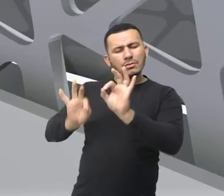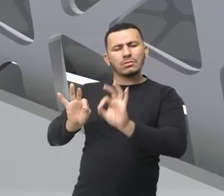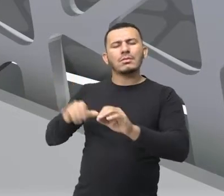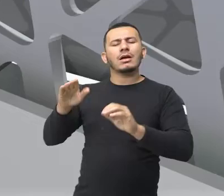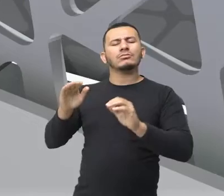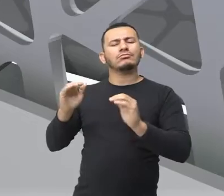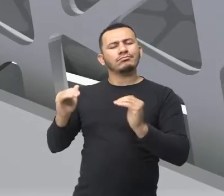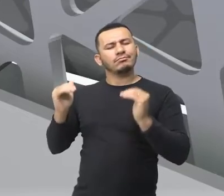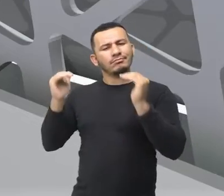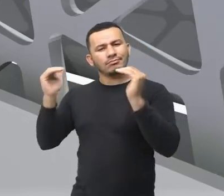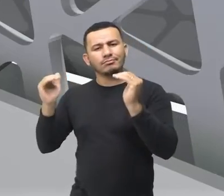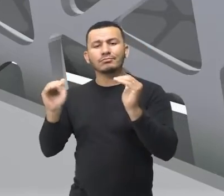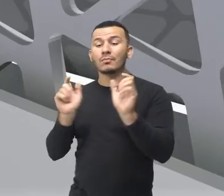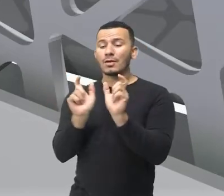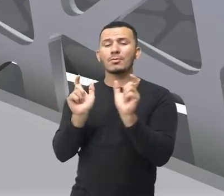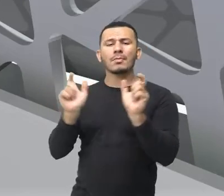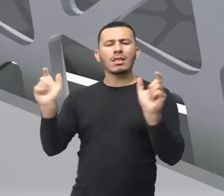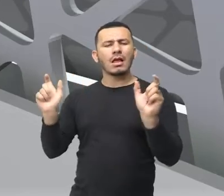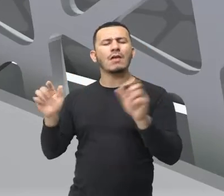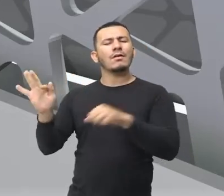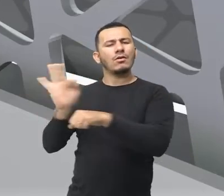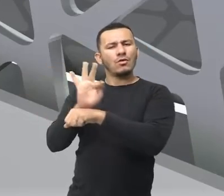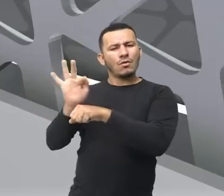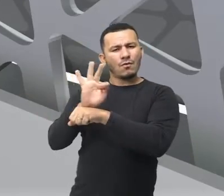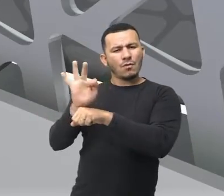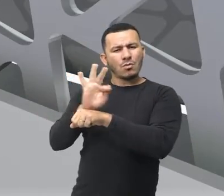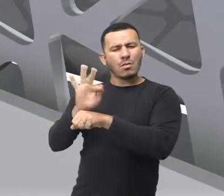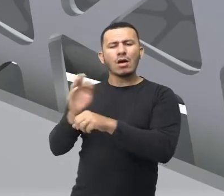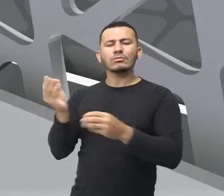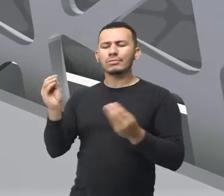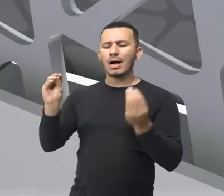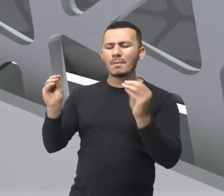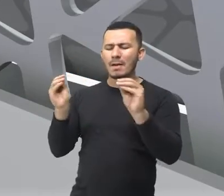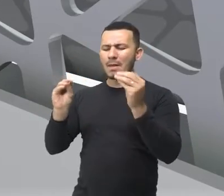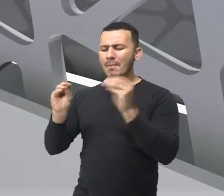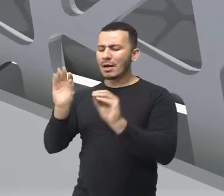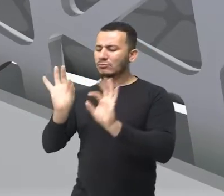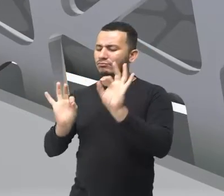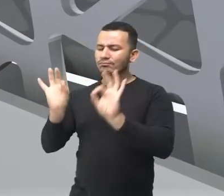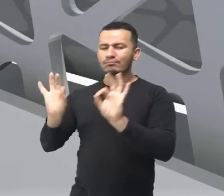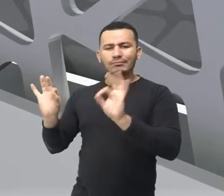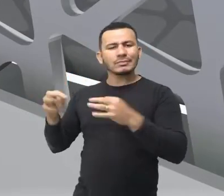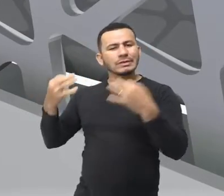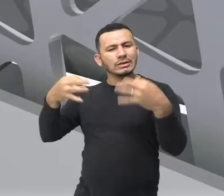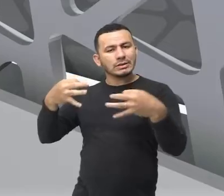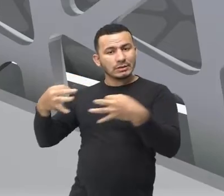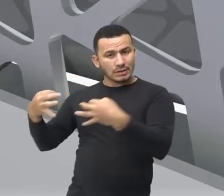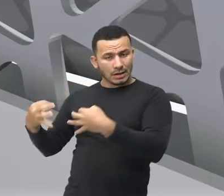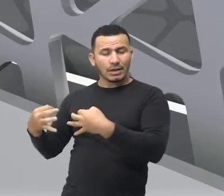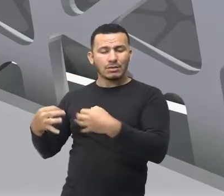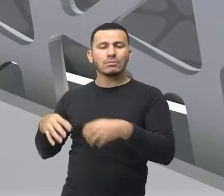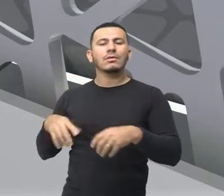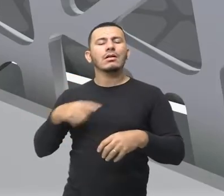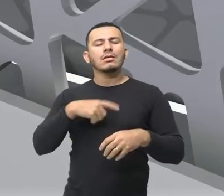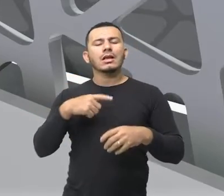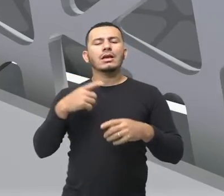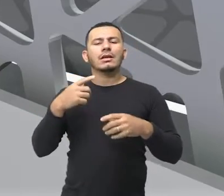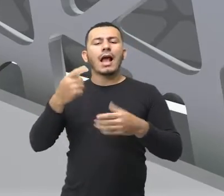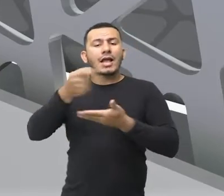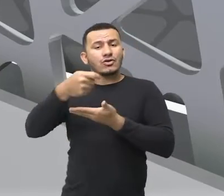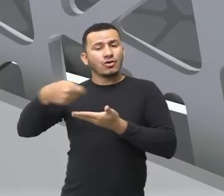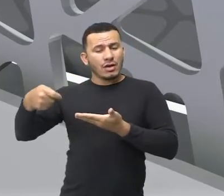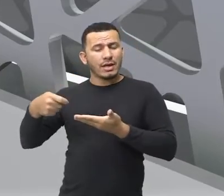tom mais sério, com palavras mais bem colocadas, né? Que se preocupa ali com